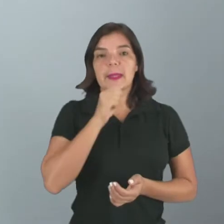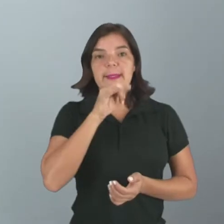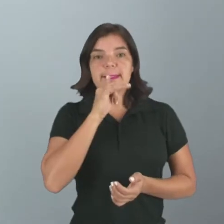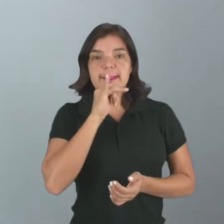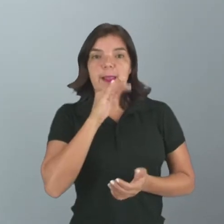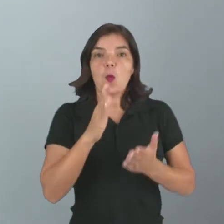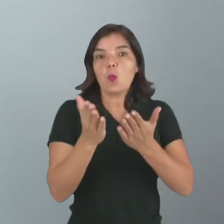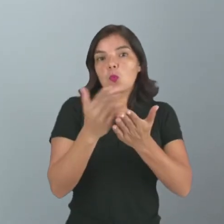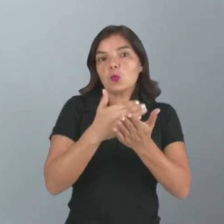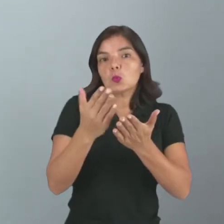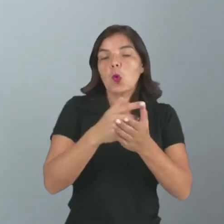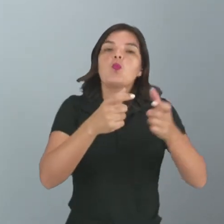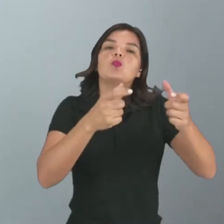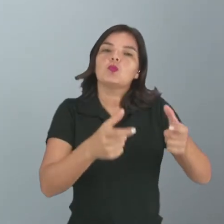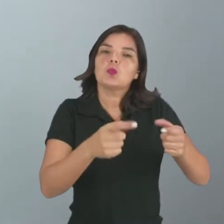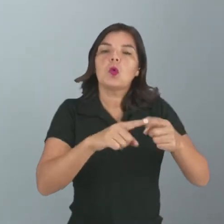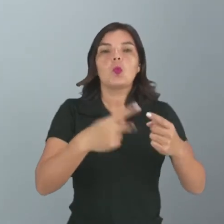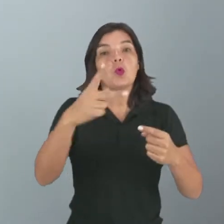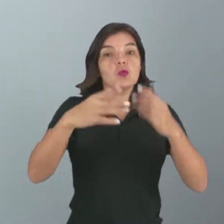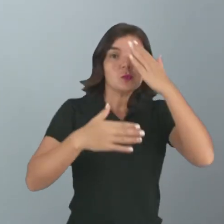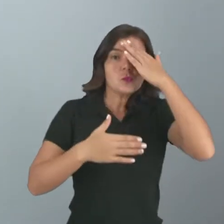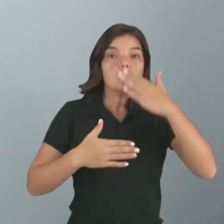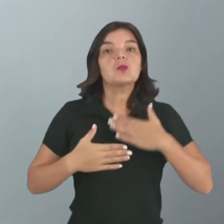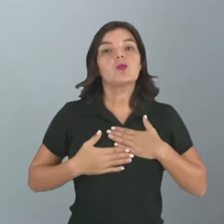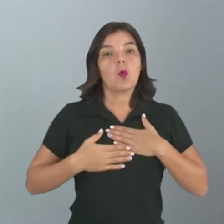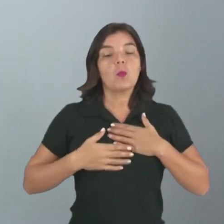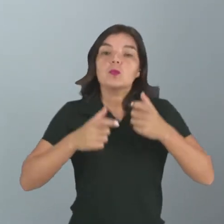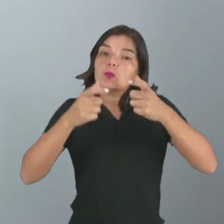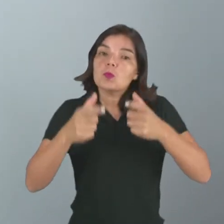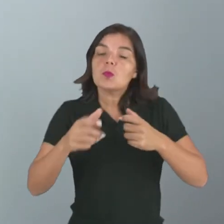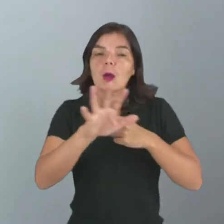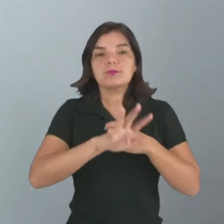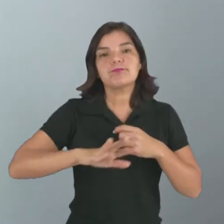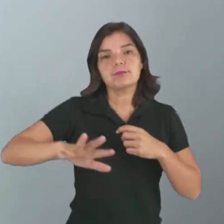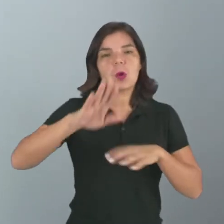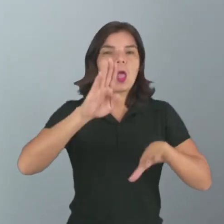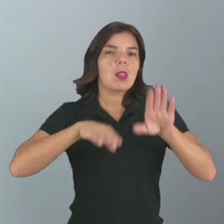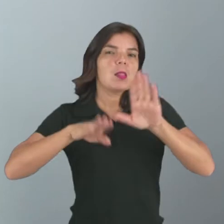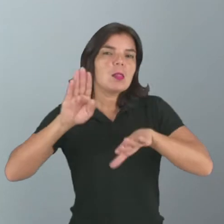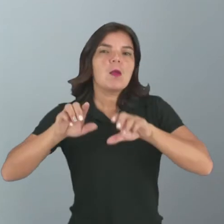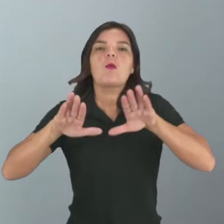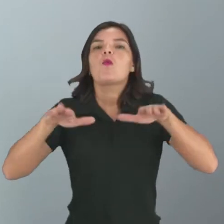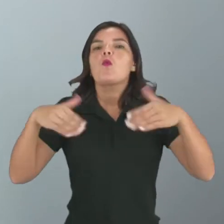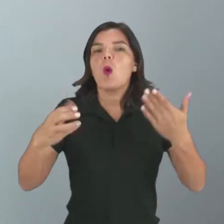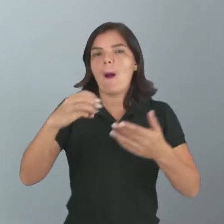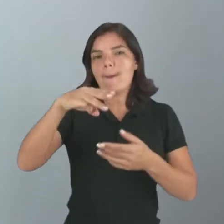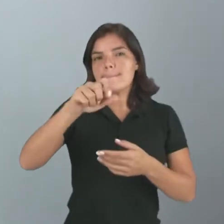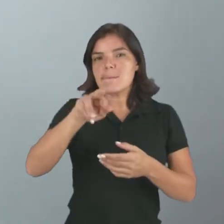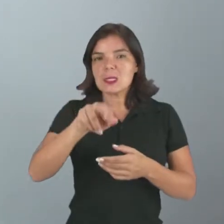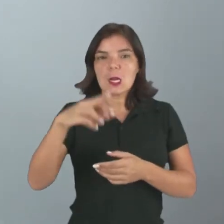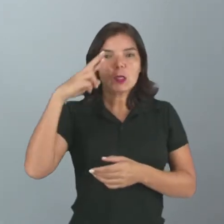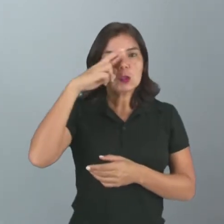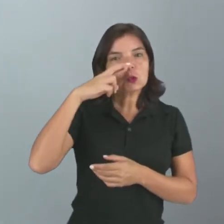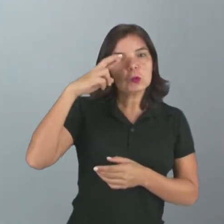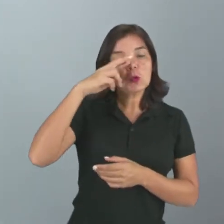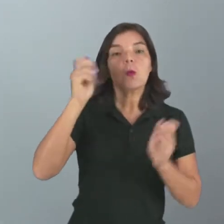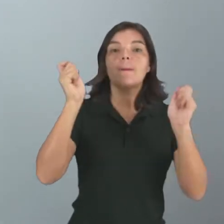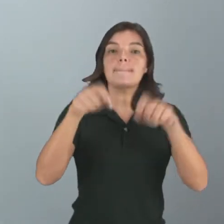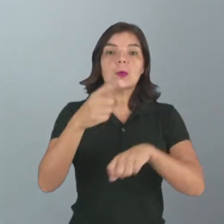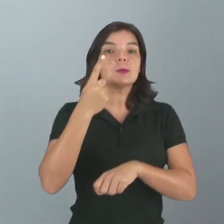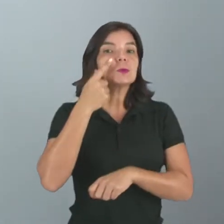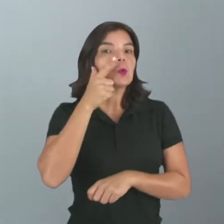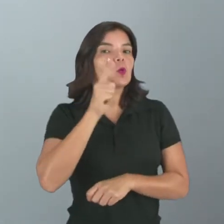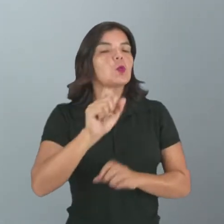estiver sobre a mesa, ele ocupa um lugar, o seu corpo ocupa um lugar no espaço, e aí, dependendo de que matéria que eu estou observando, eu posso